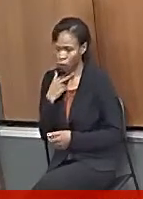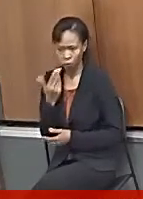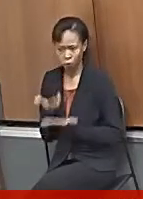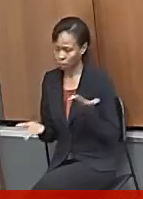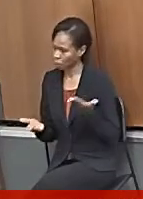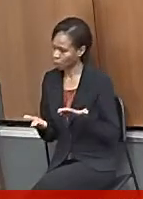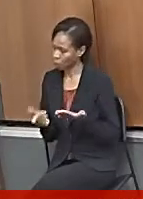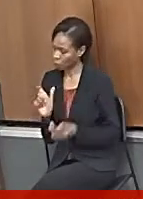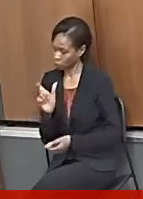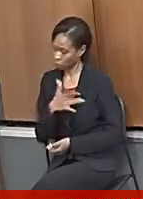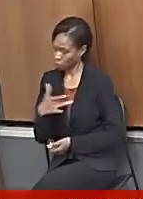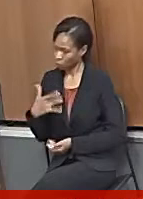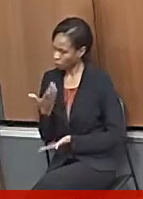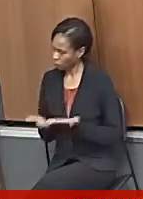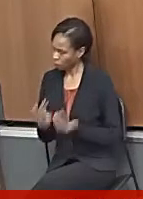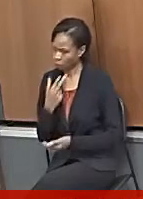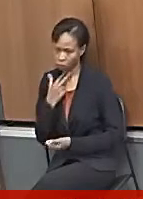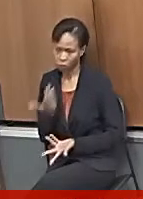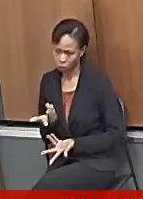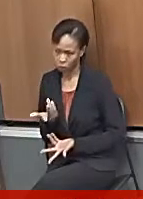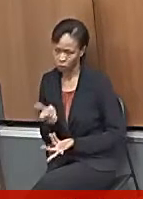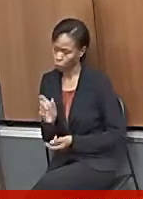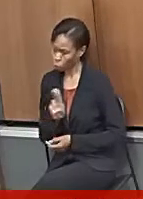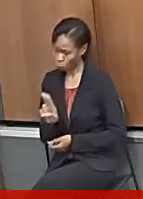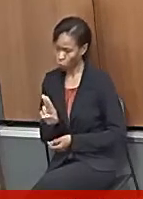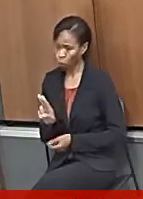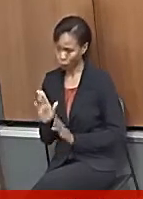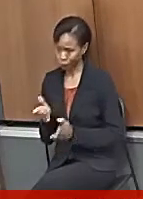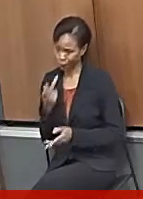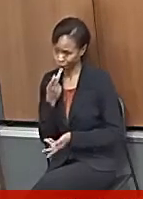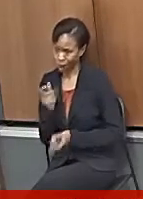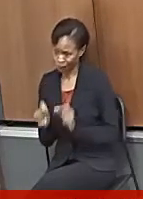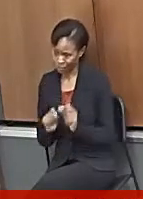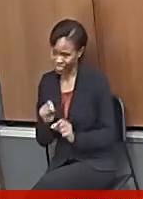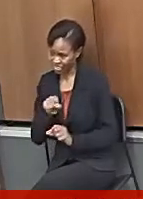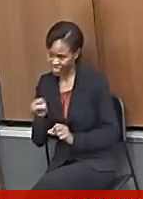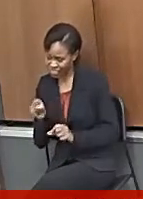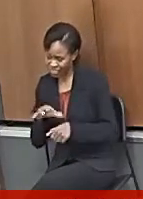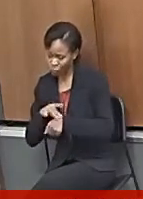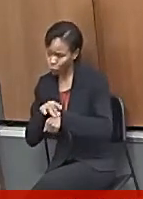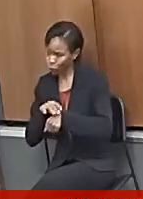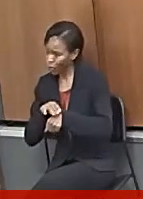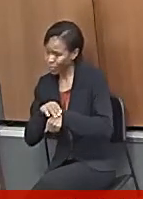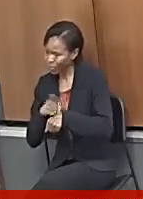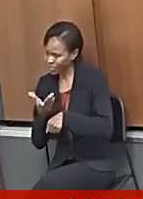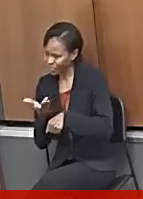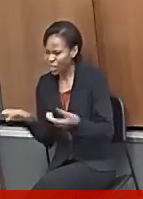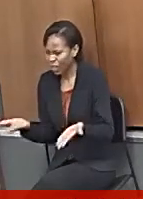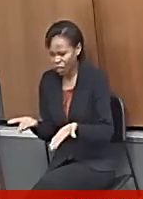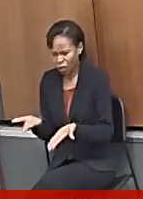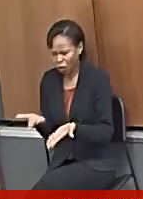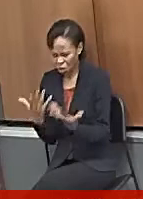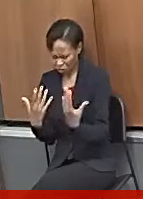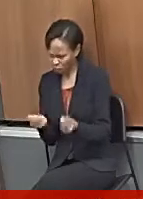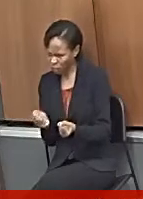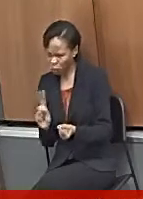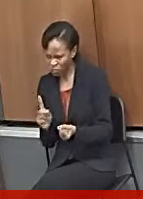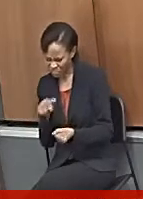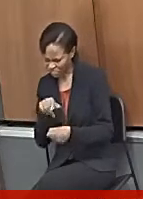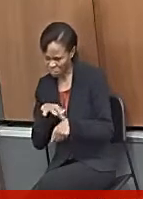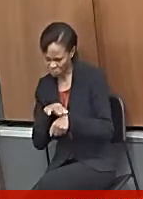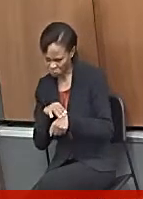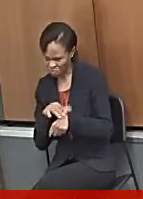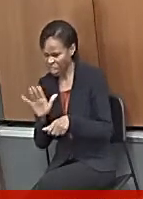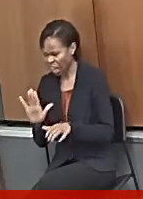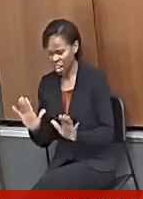próprio nome já indica se eles são a dois idosos como que agora por simplesmente porque eu não vou aceitá los como a do ensino e eu dou no